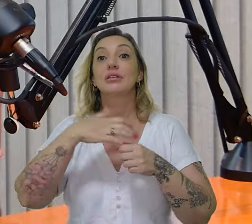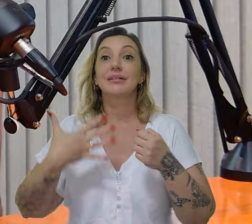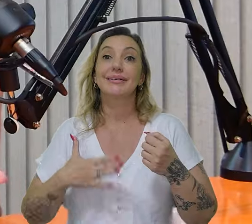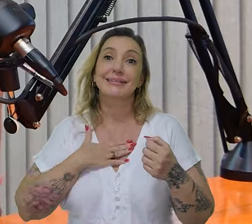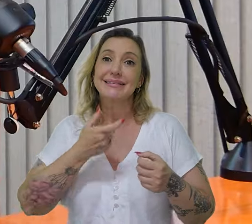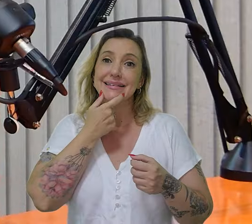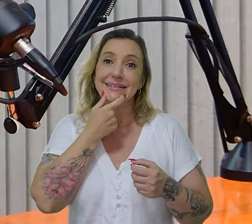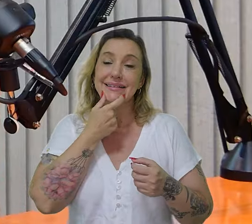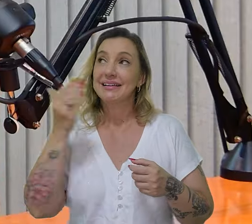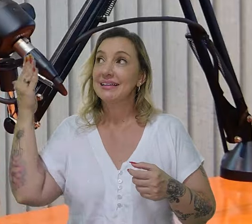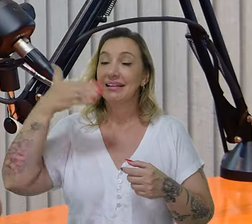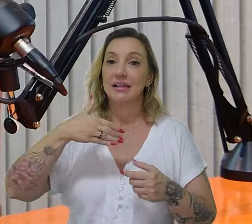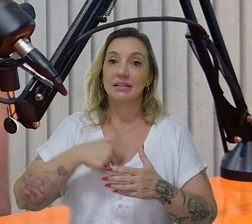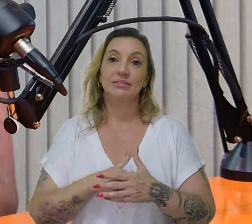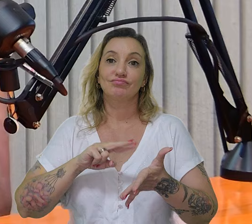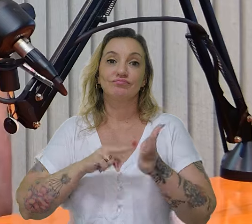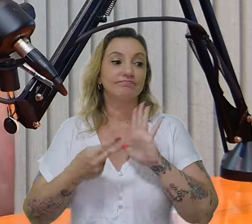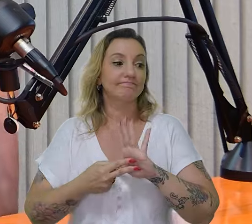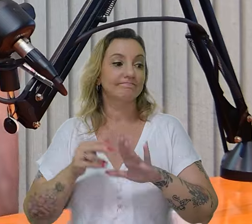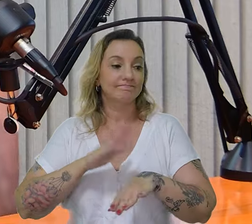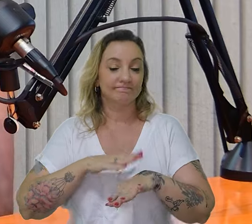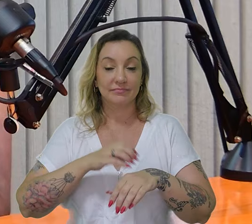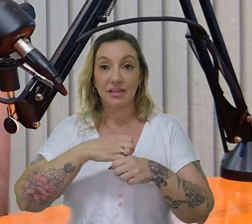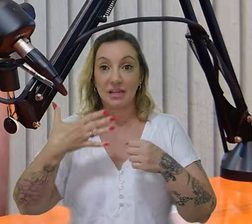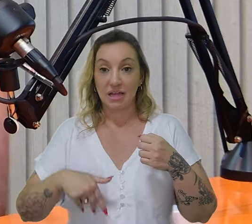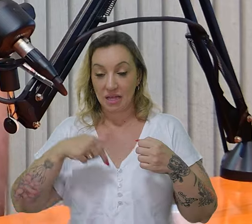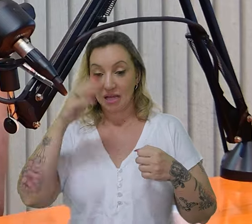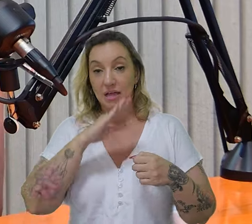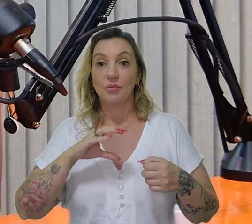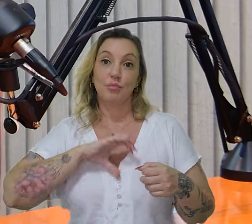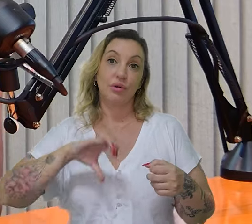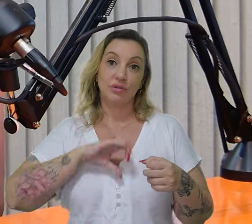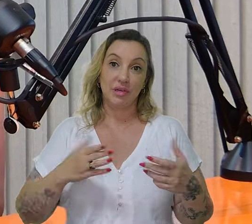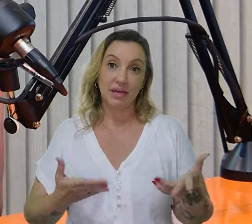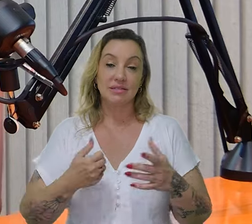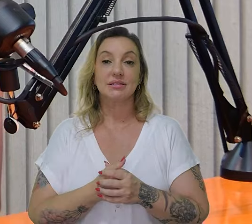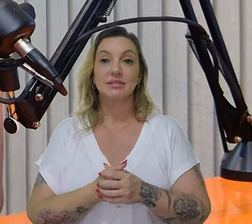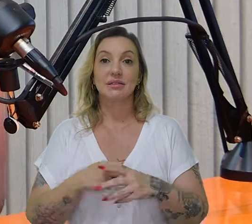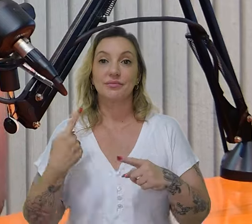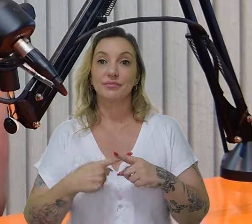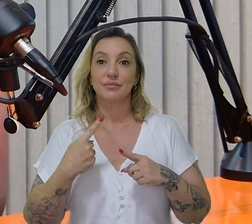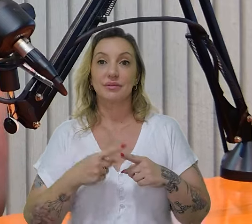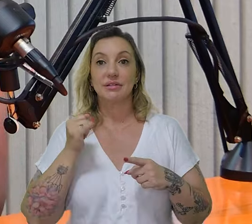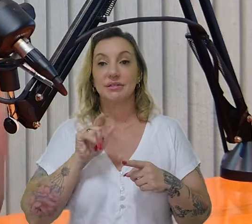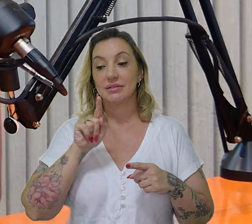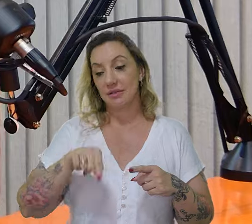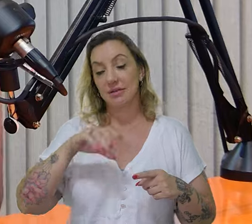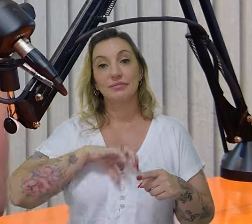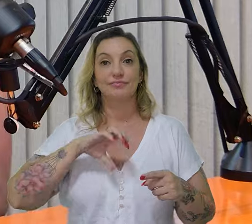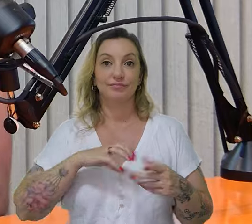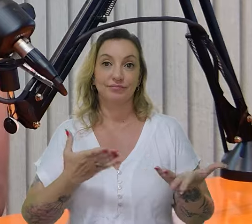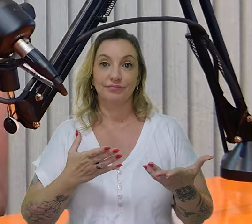inglês vem de lá então não tem sentido eu produzir um conteúdo aqui em português porque se ele tá sendo produzido aqui